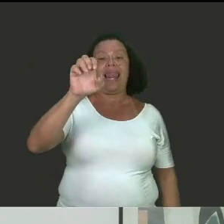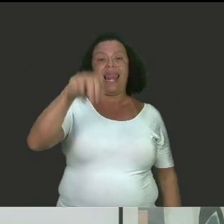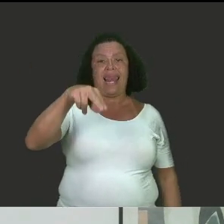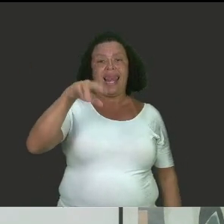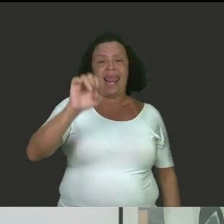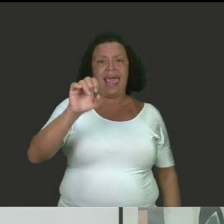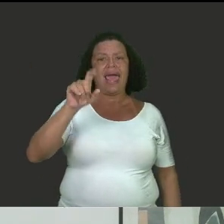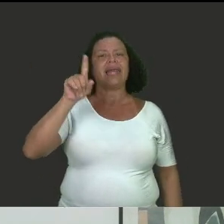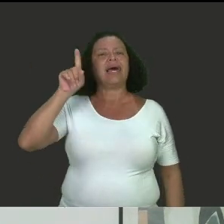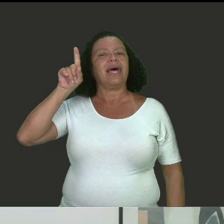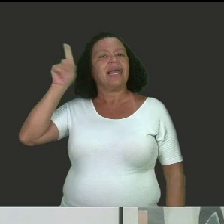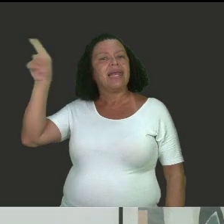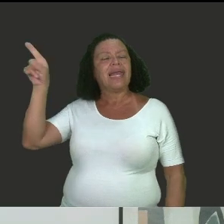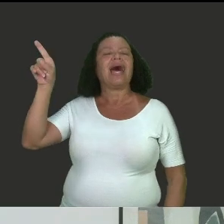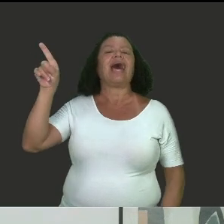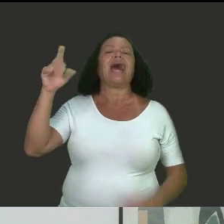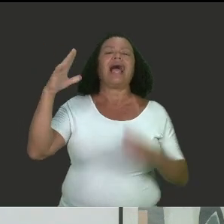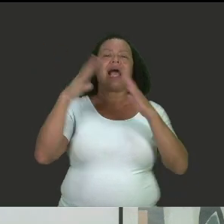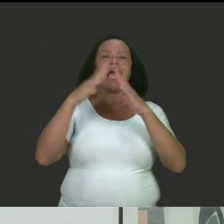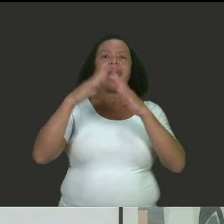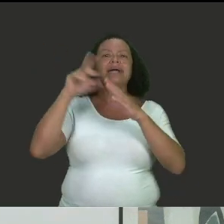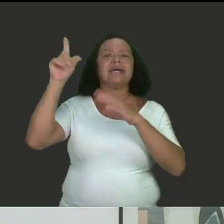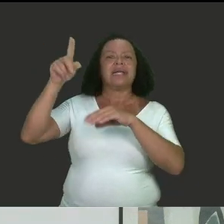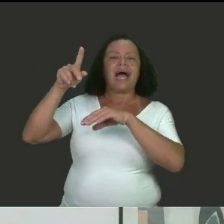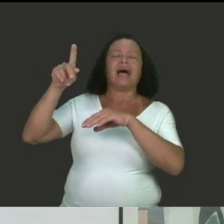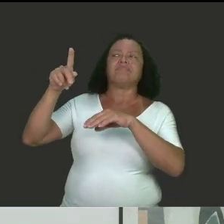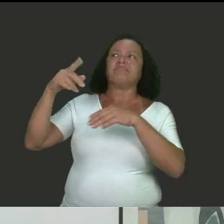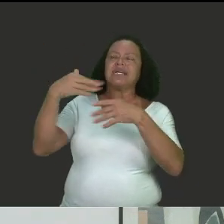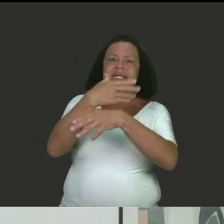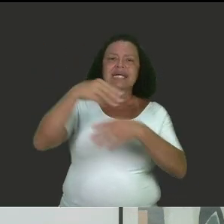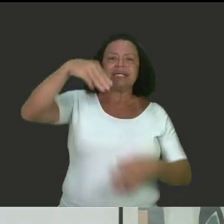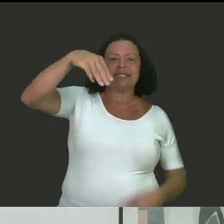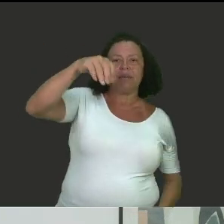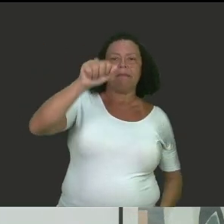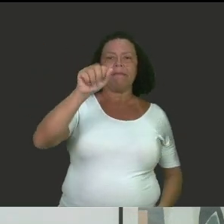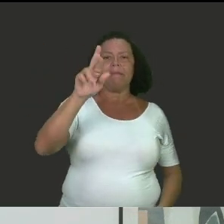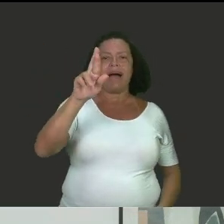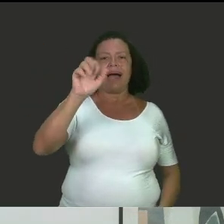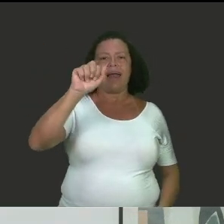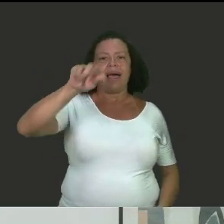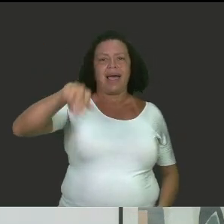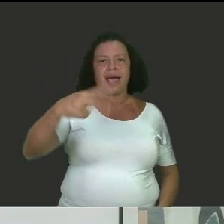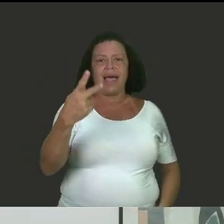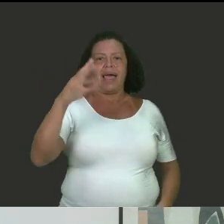Ela tem uma carreira na procuradoria e aos 40 anos de